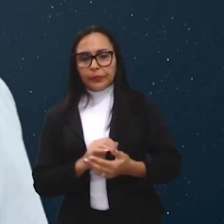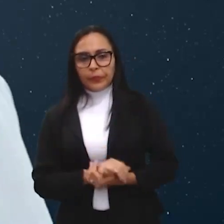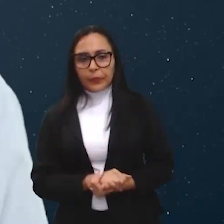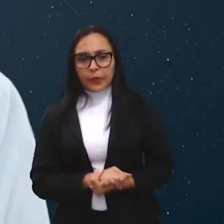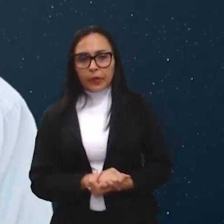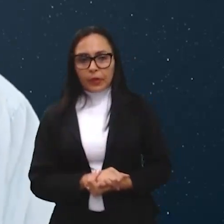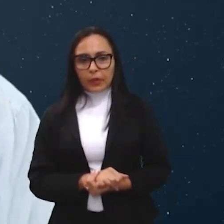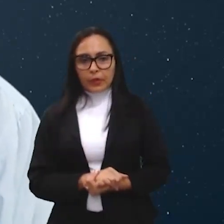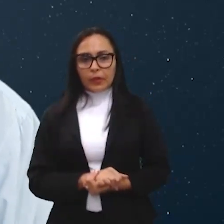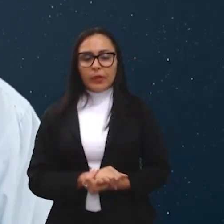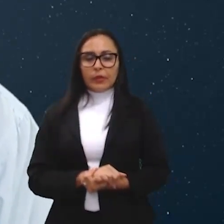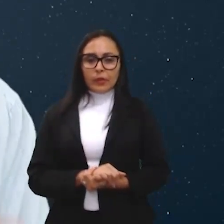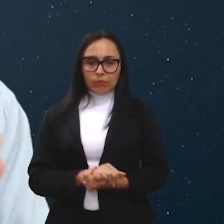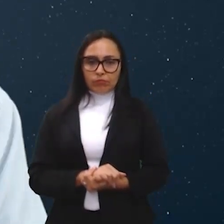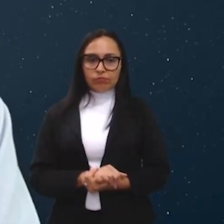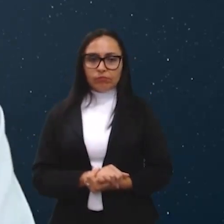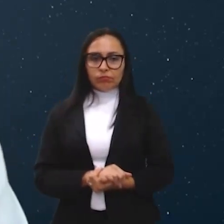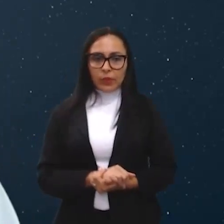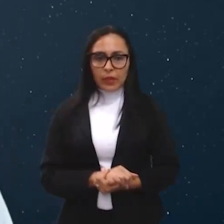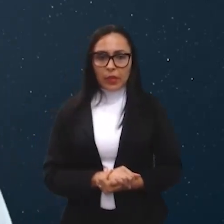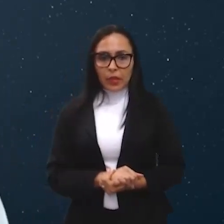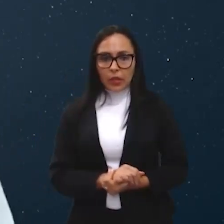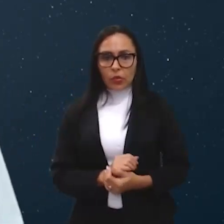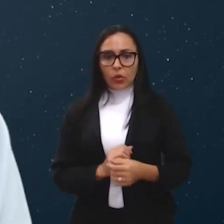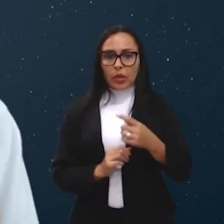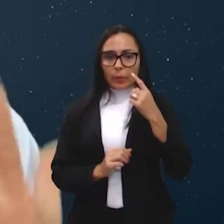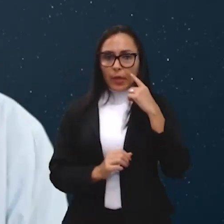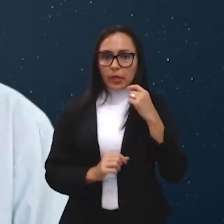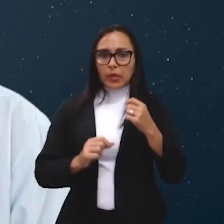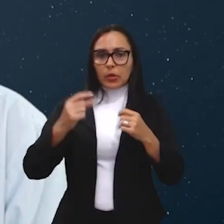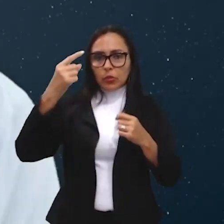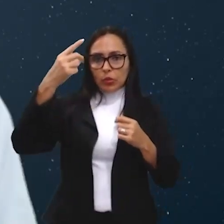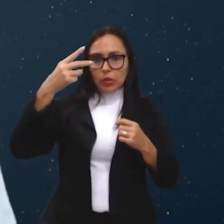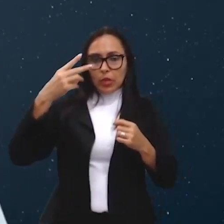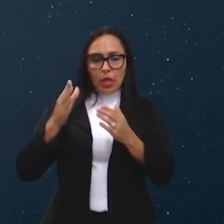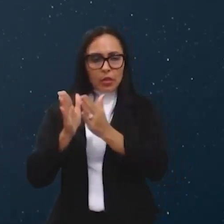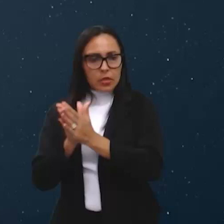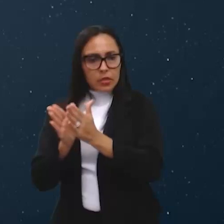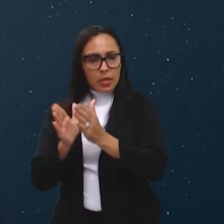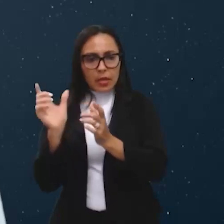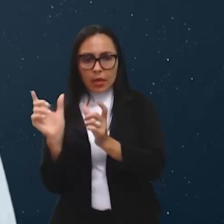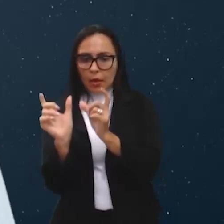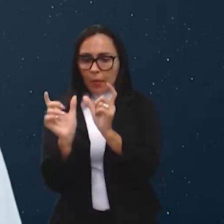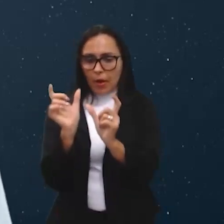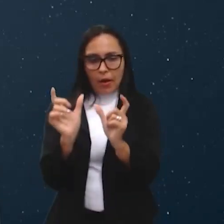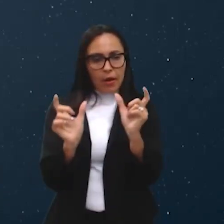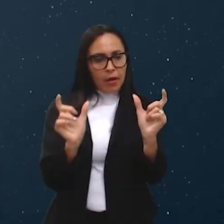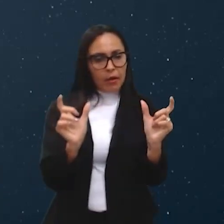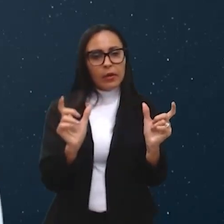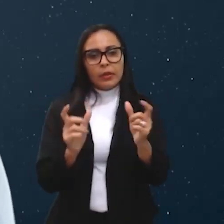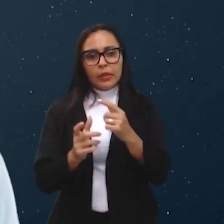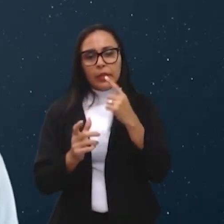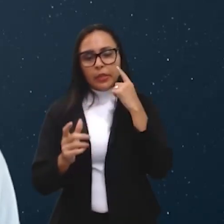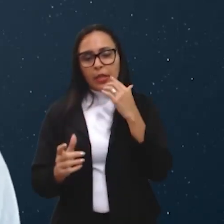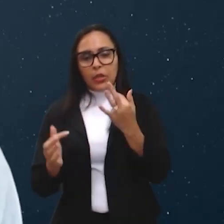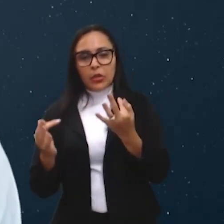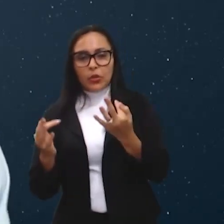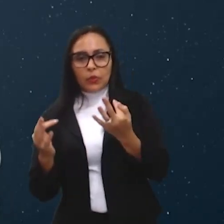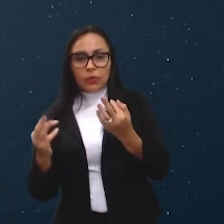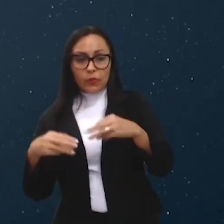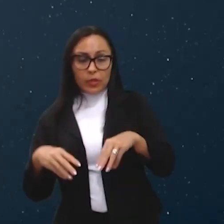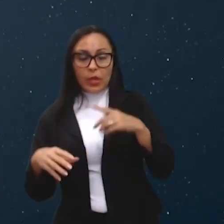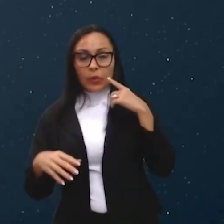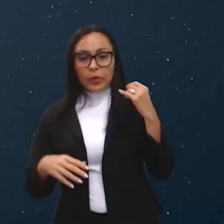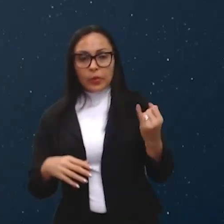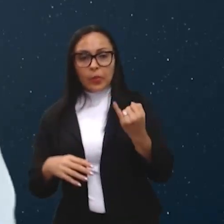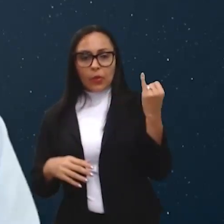rima rica, né? Conta bem as sílabas, tem ritmo, tem métrica e tem um fechamento que é importante. Ele usa